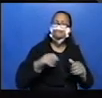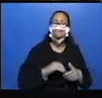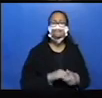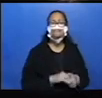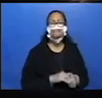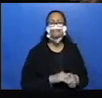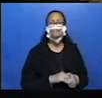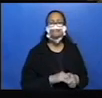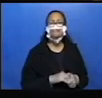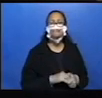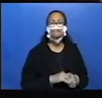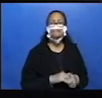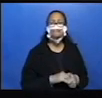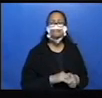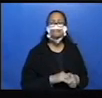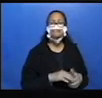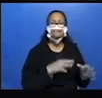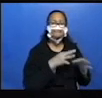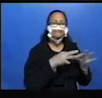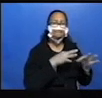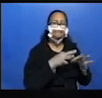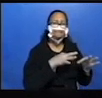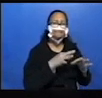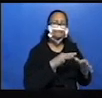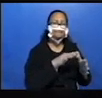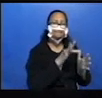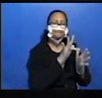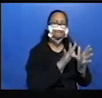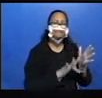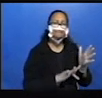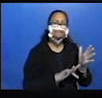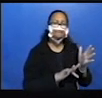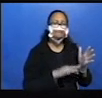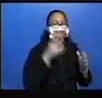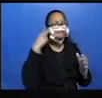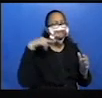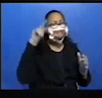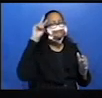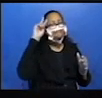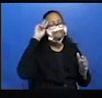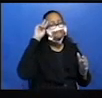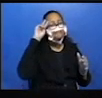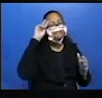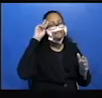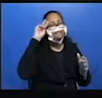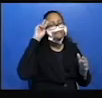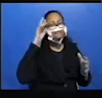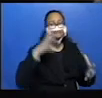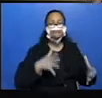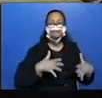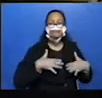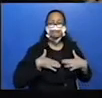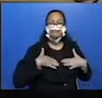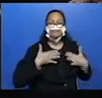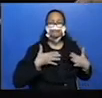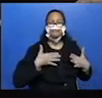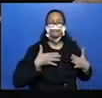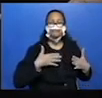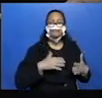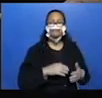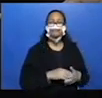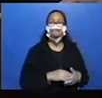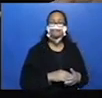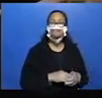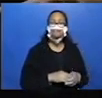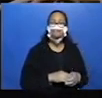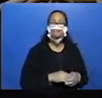Ao organizar o enredo, o autor escolheu esse fato para iniciar o clima de suspense. Então, tem as alternativas aqui